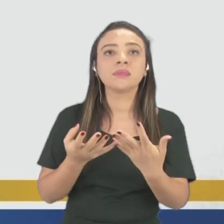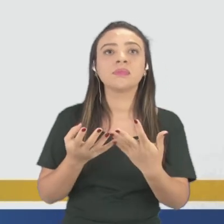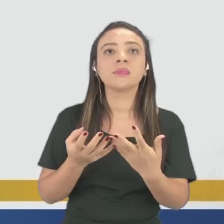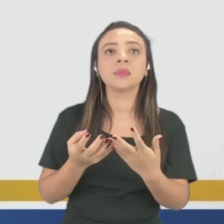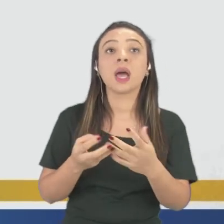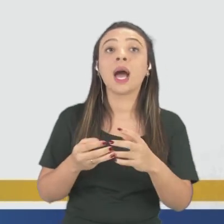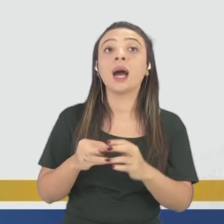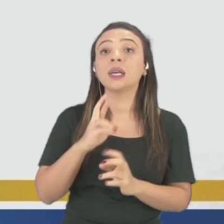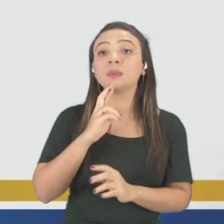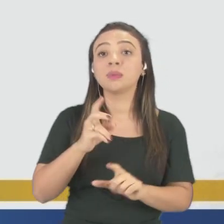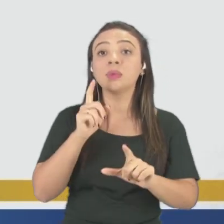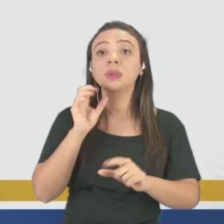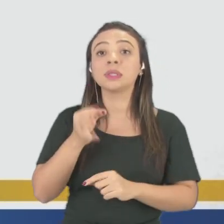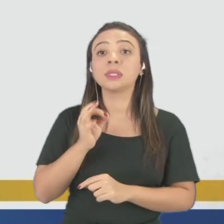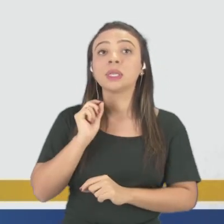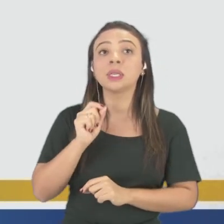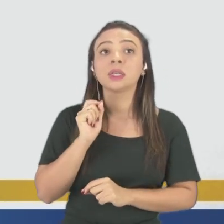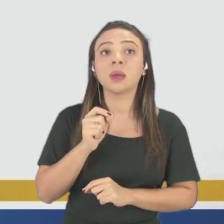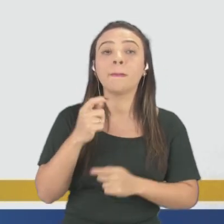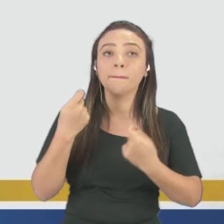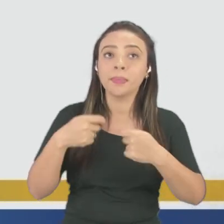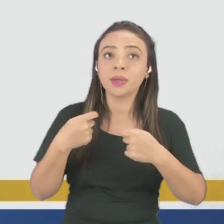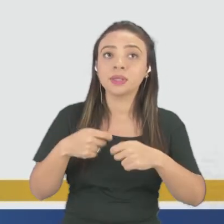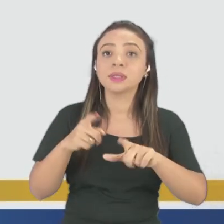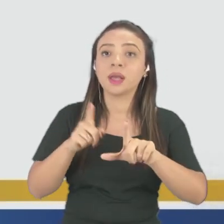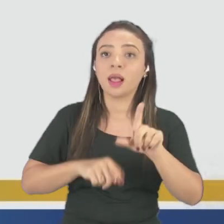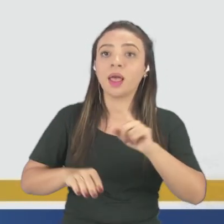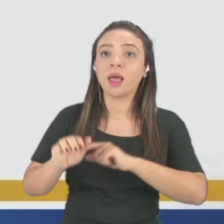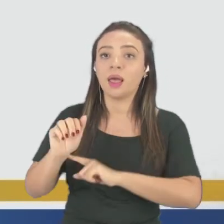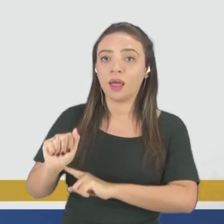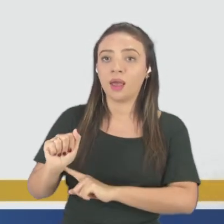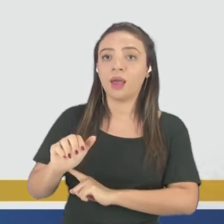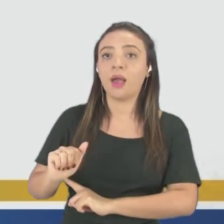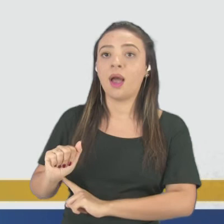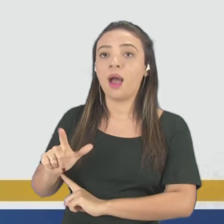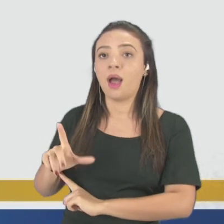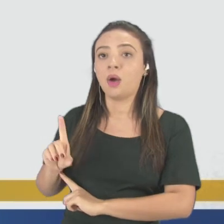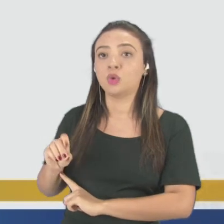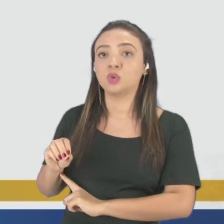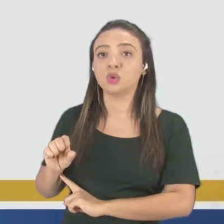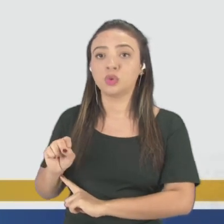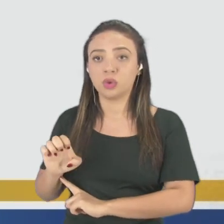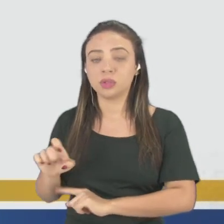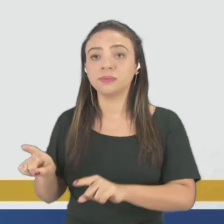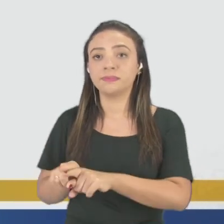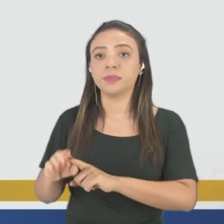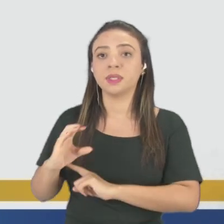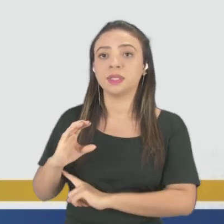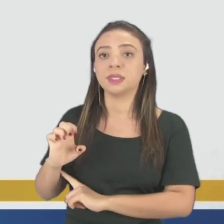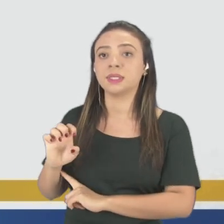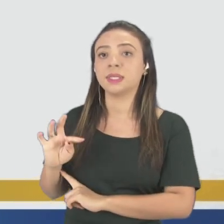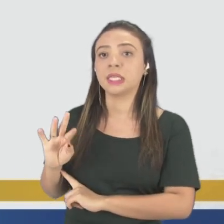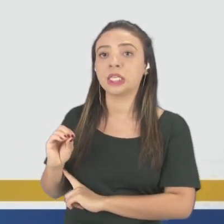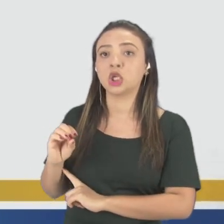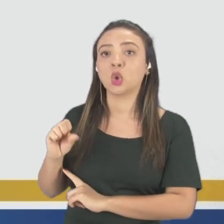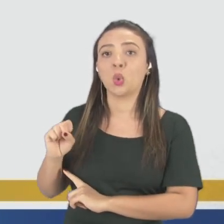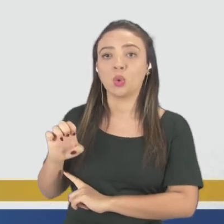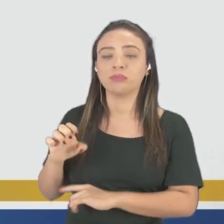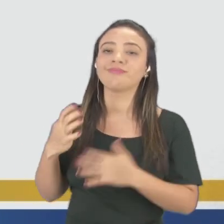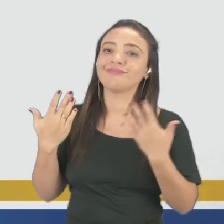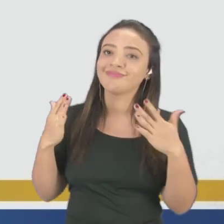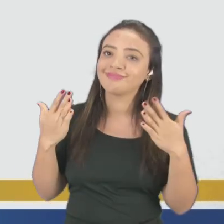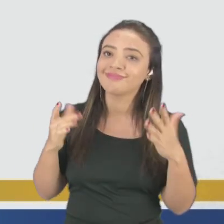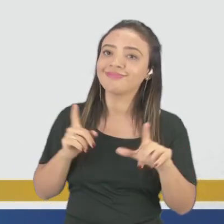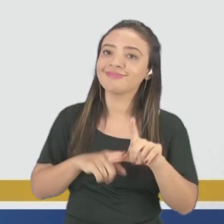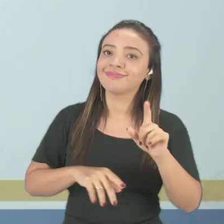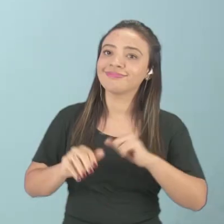então a minha resposta certa tem que ser a letra a aldose e cetose vamos ver muito